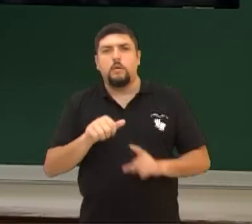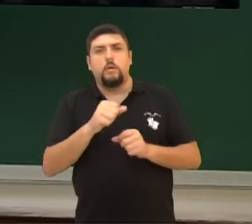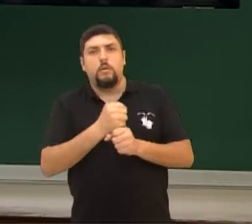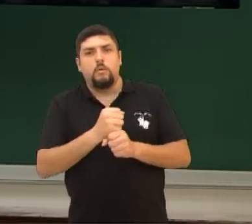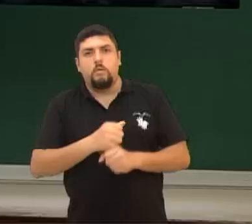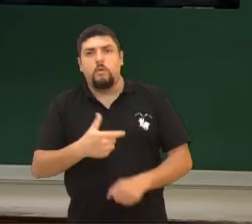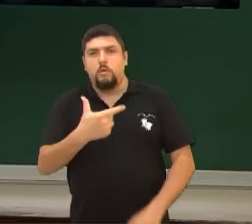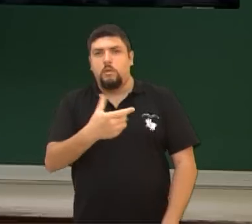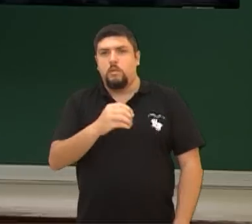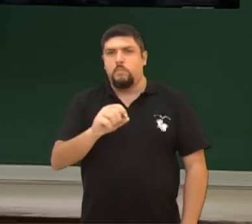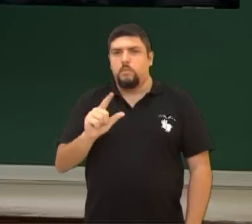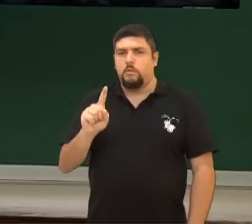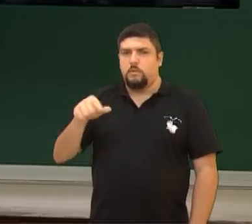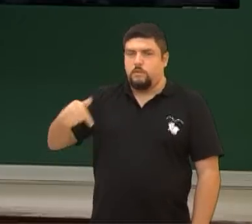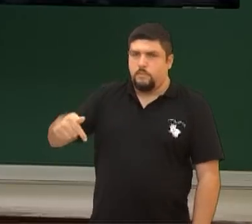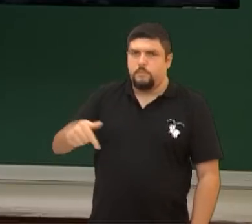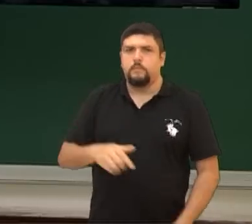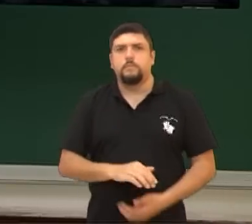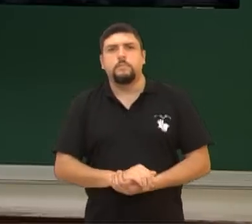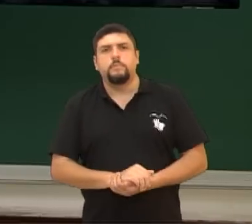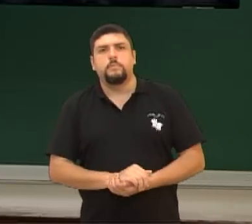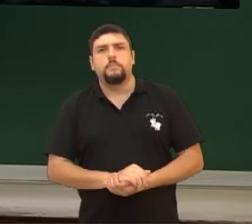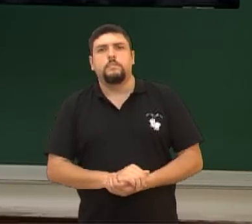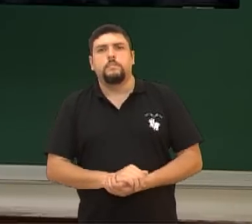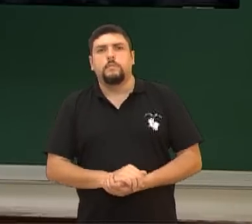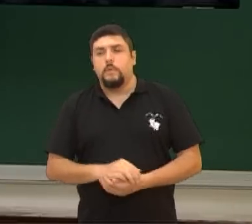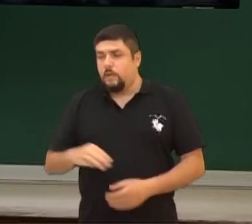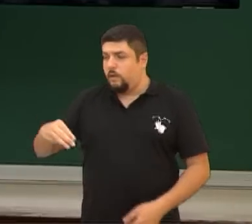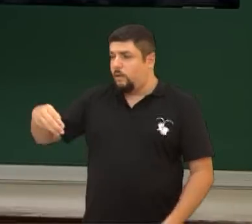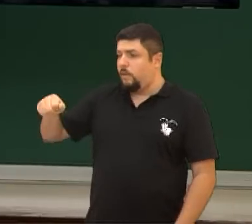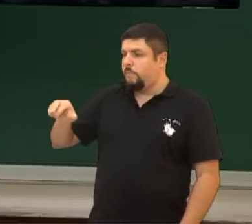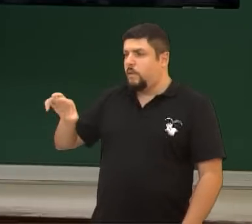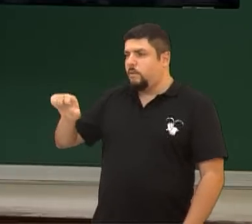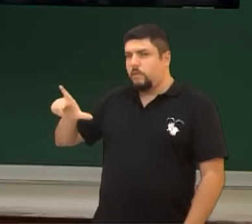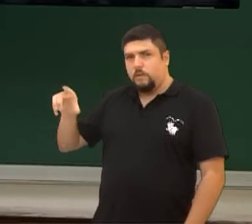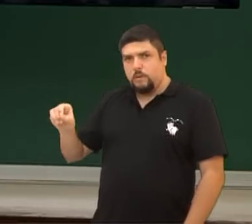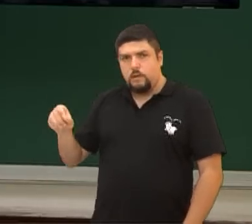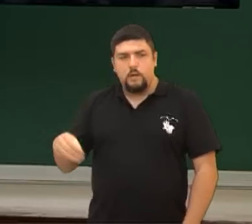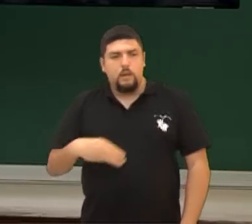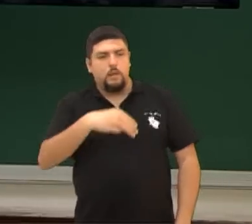Marcelo Rezende é o nosso entrevistado e a Mariana Tocárnia é a nossa